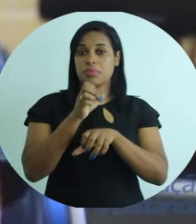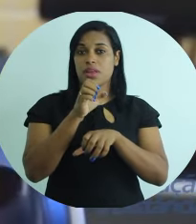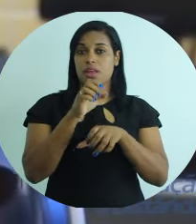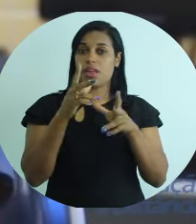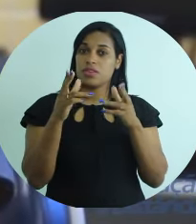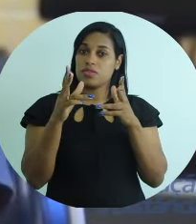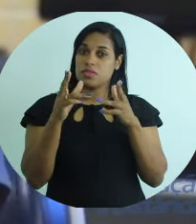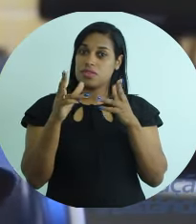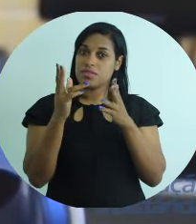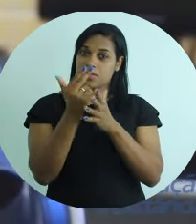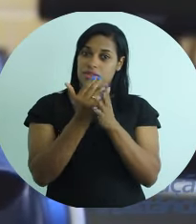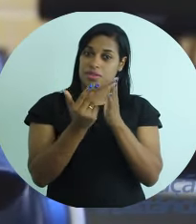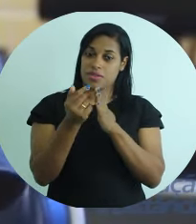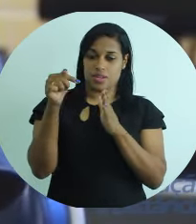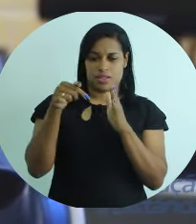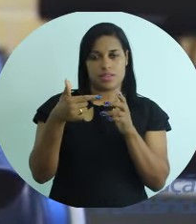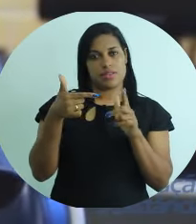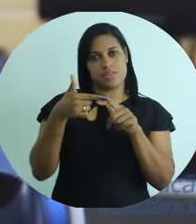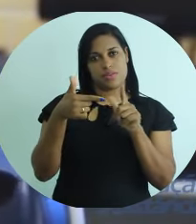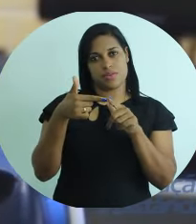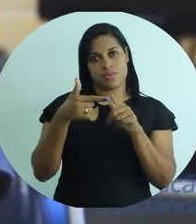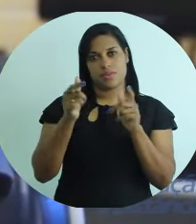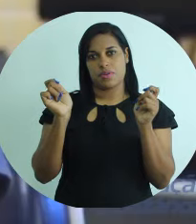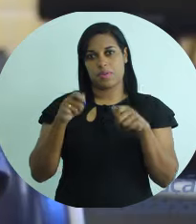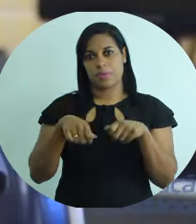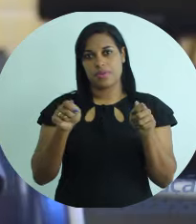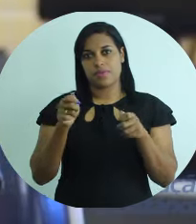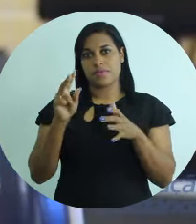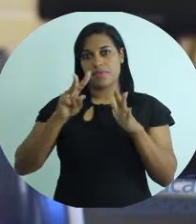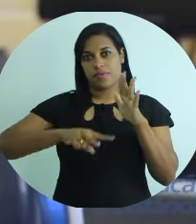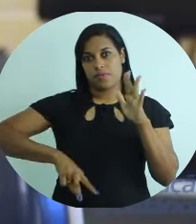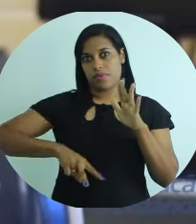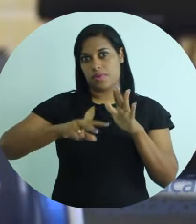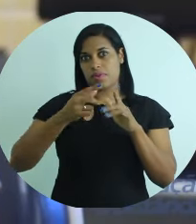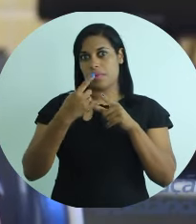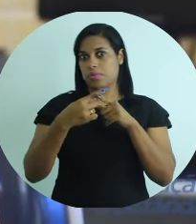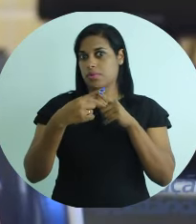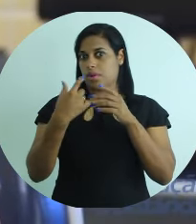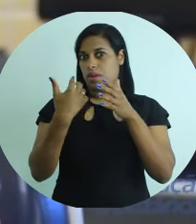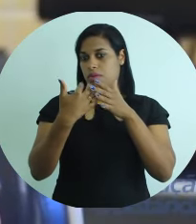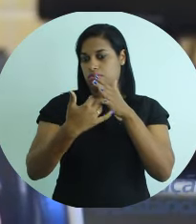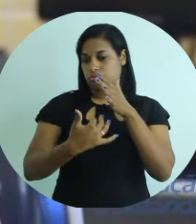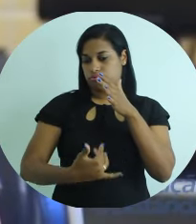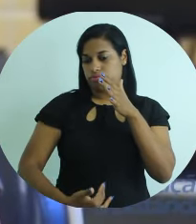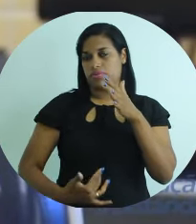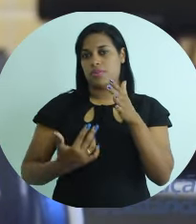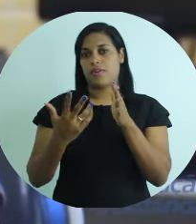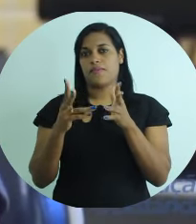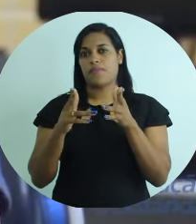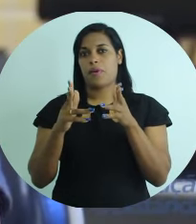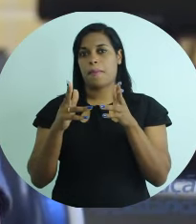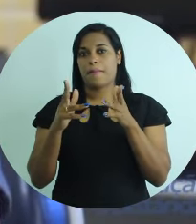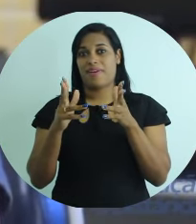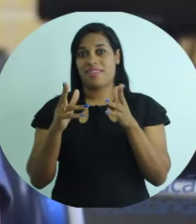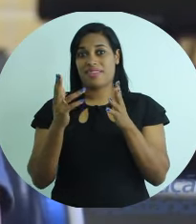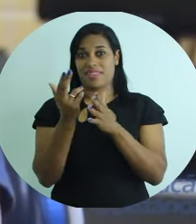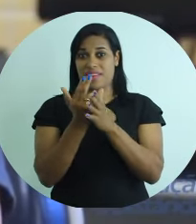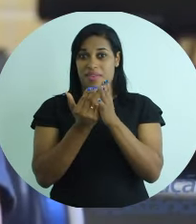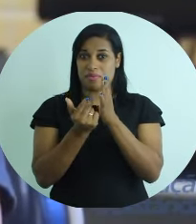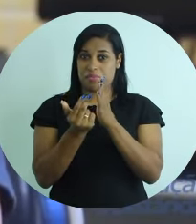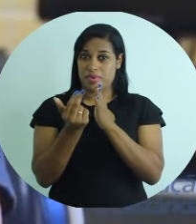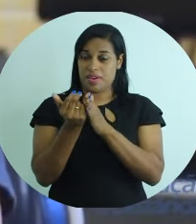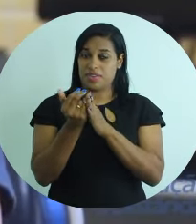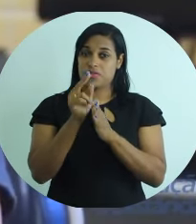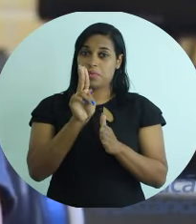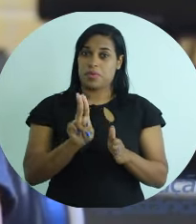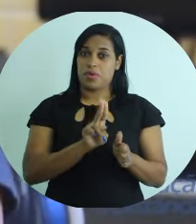de imagens. Nessa segunda competência, que eu vou ler aqui porque ela é gigante, formatar imagens para utilização na web ou